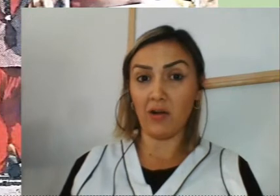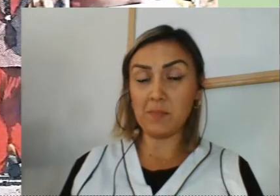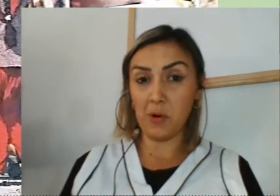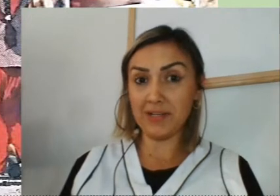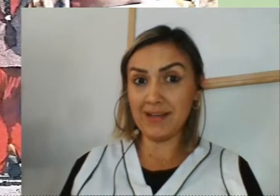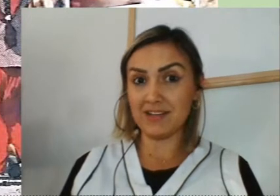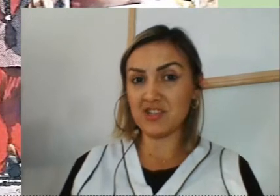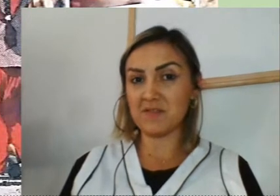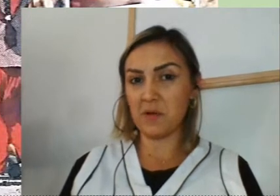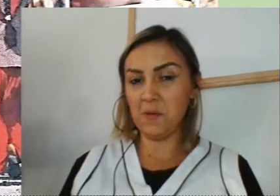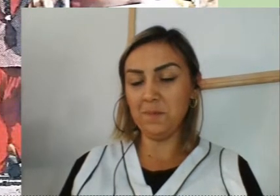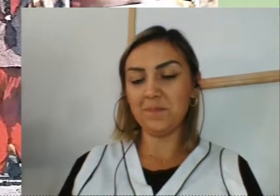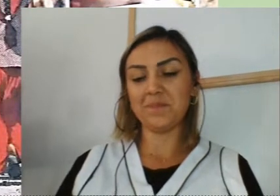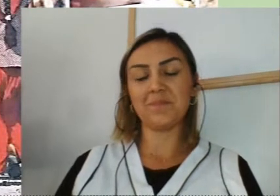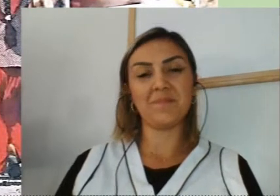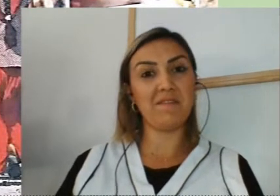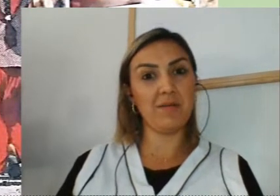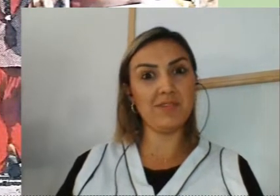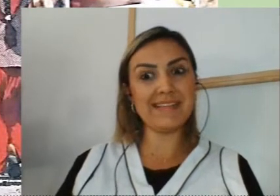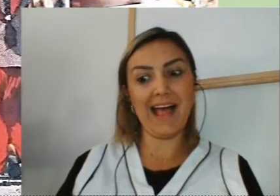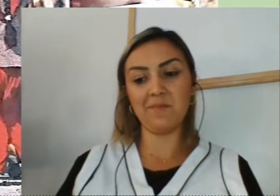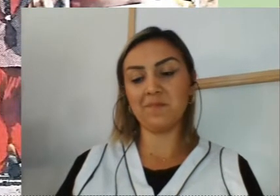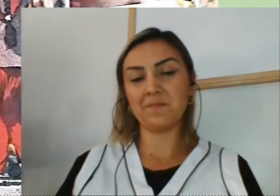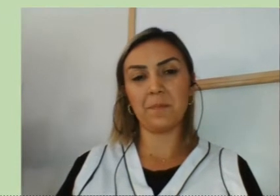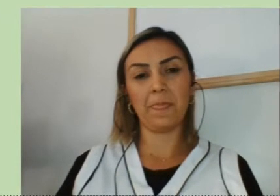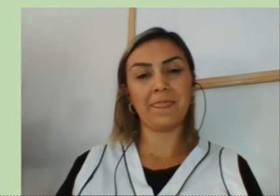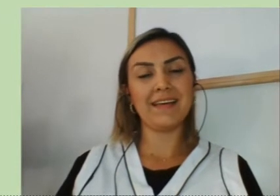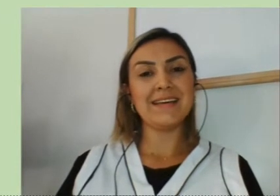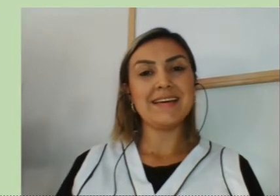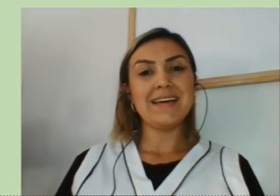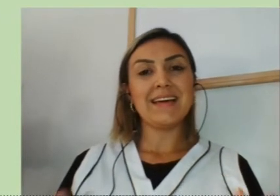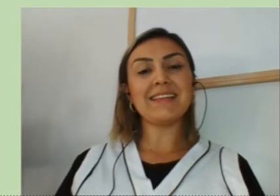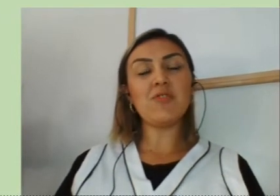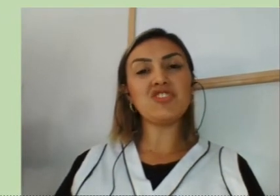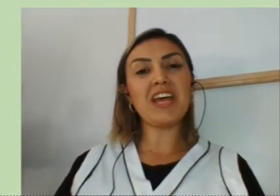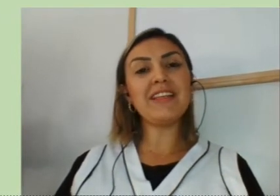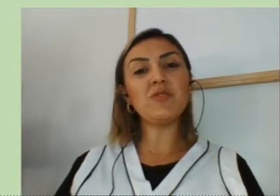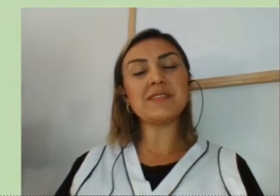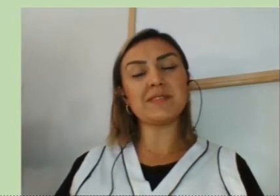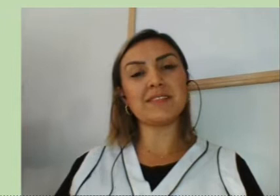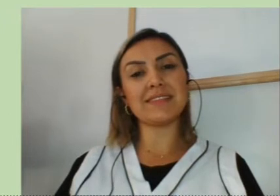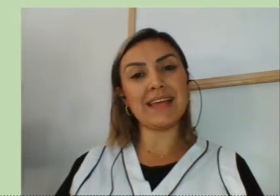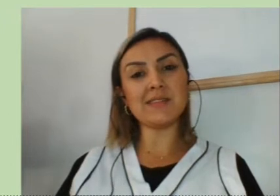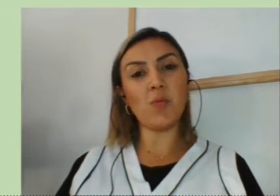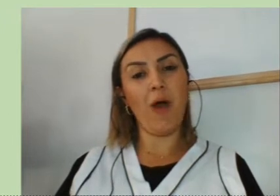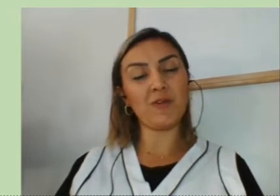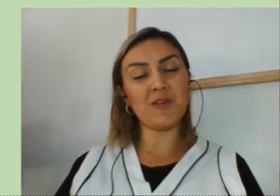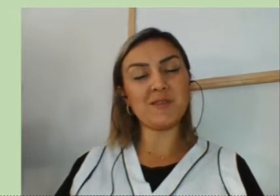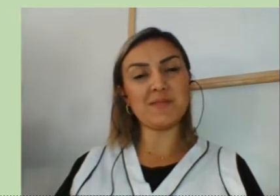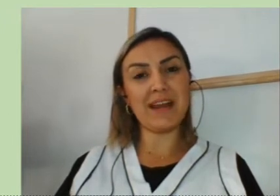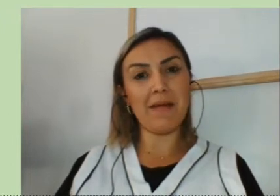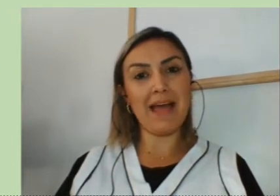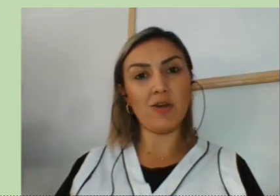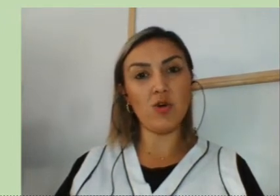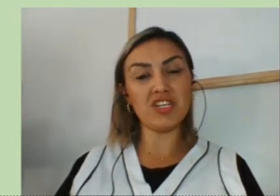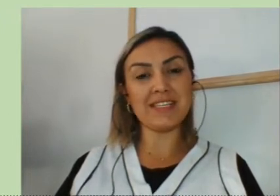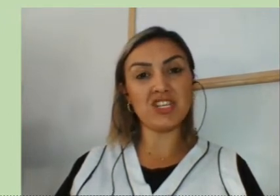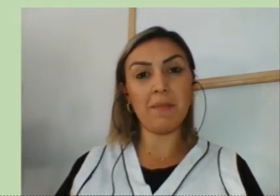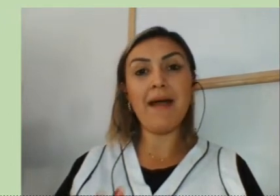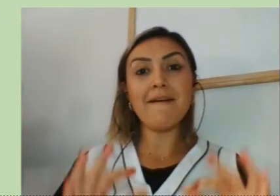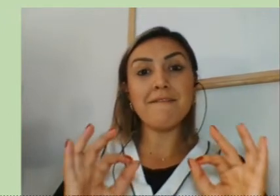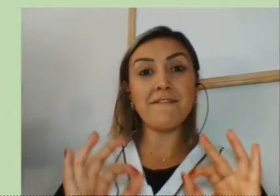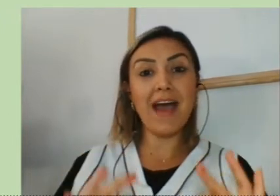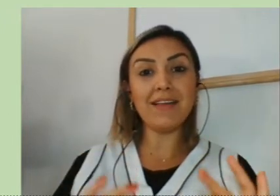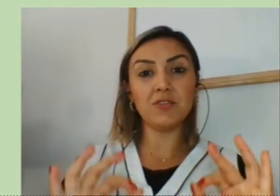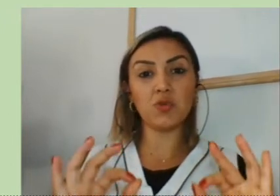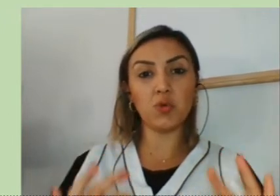durante a aula. Importante, viu? Vamos lá. Então, o gênero textual que nós vamos trabalhar hoje se